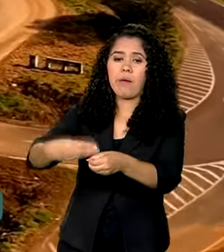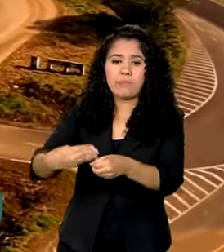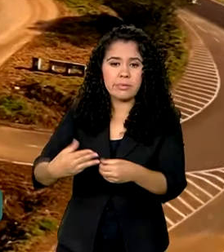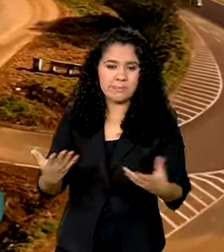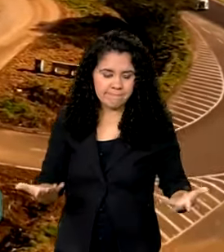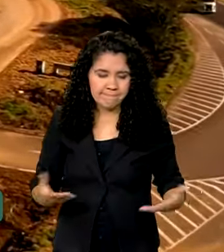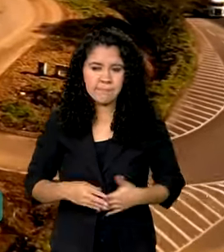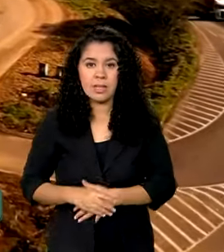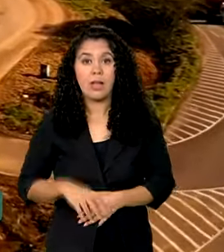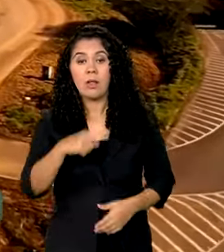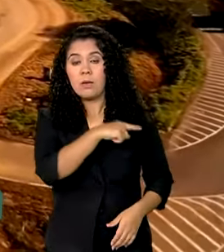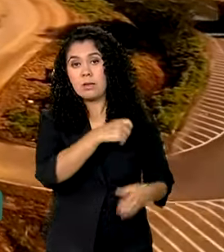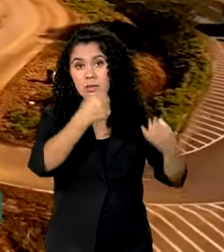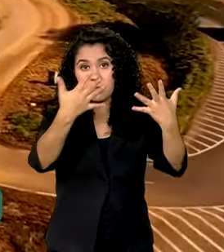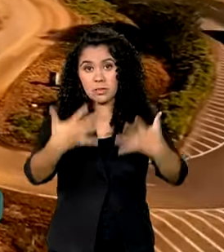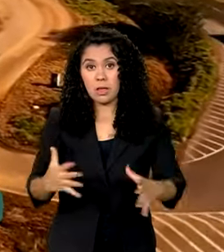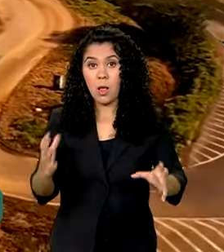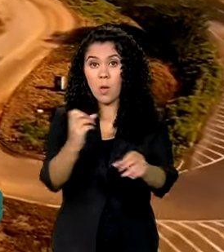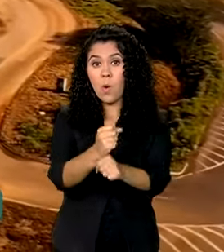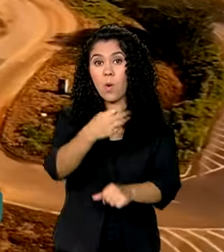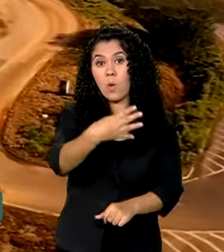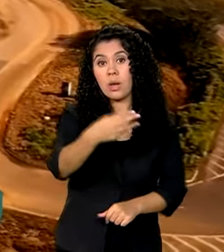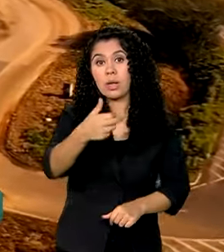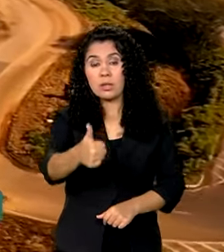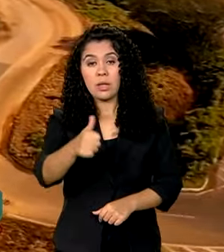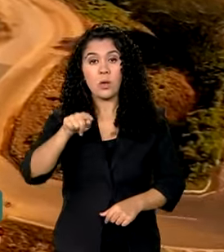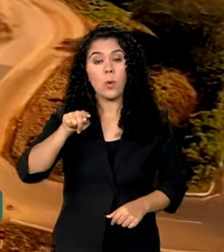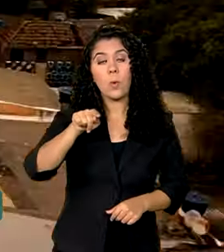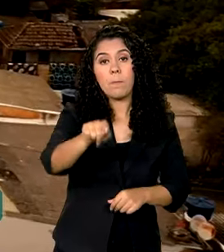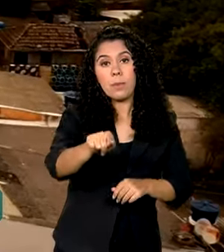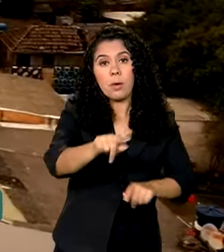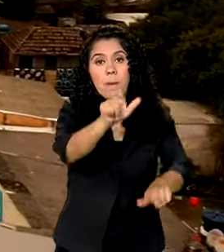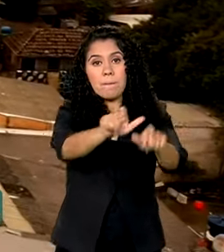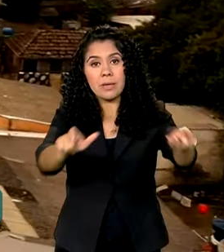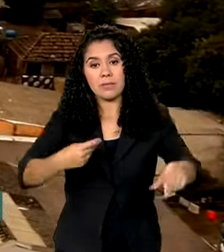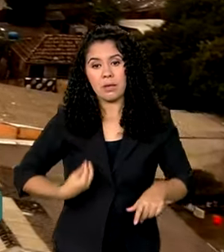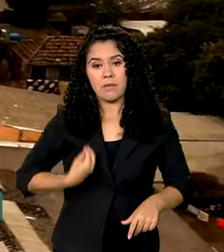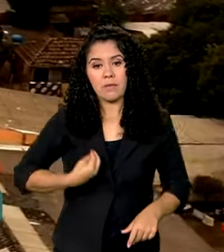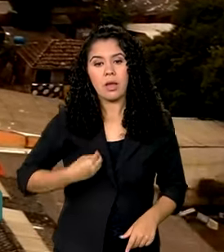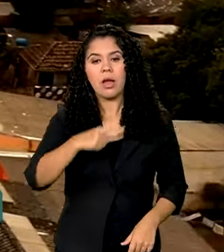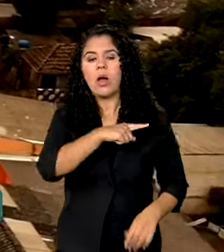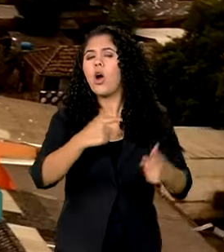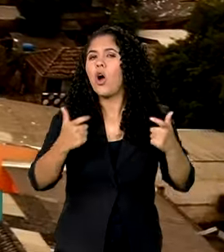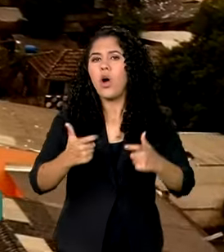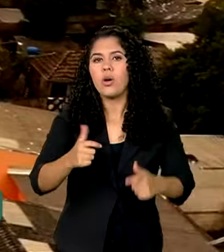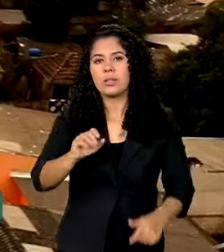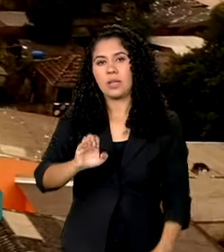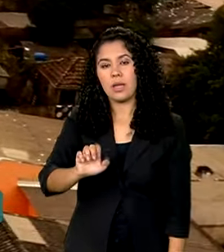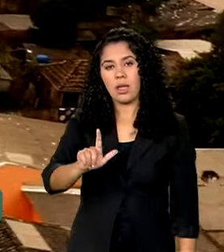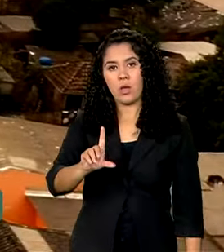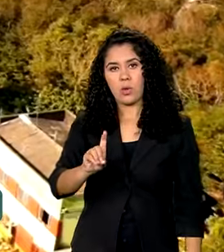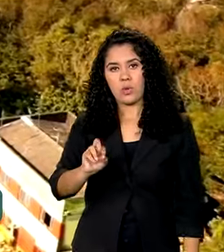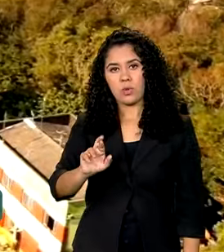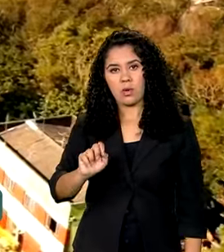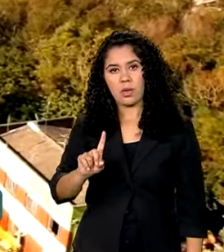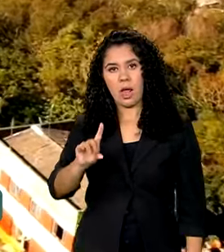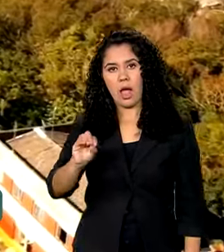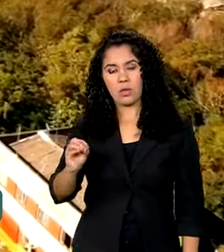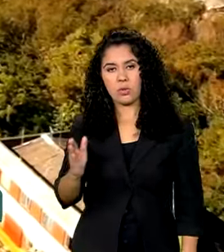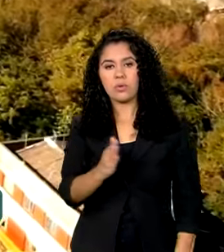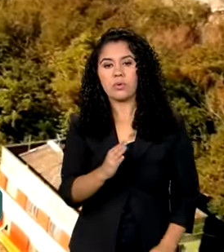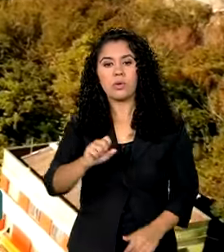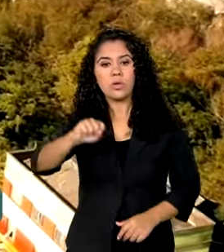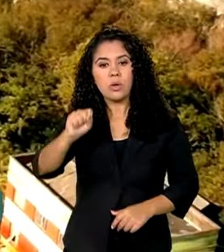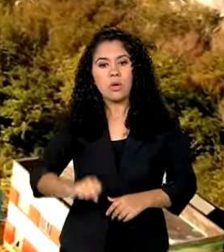pouco mais de 41 mil habitantes, Eldorado do Sul fica a 11 quilômetros de Porto Alegre. A cidade